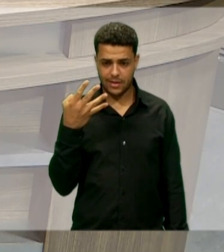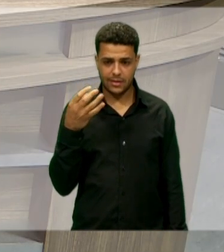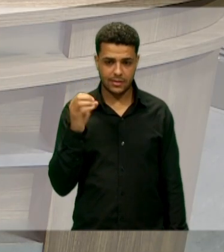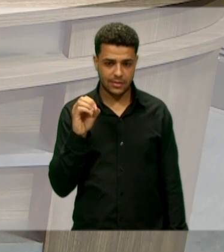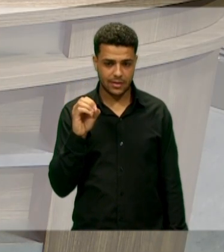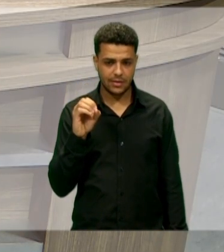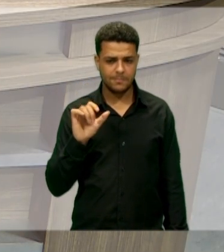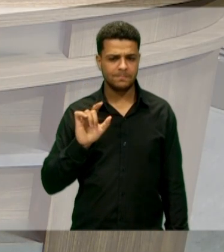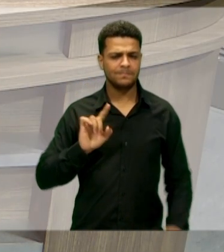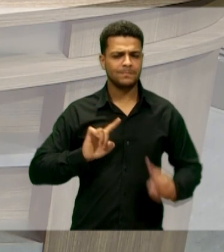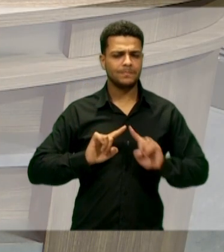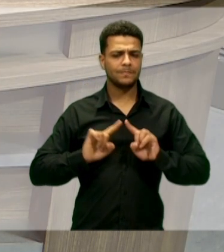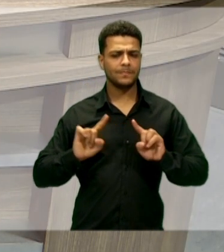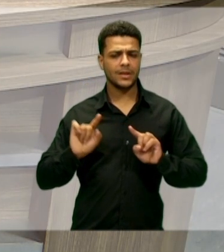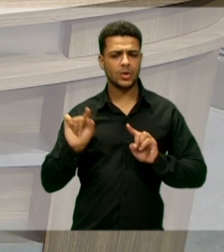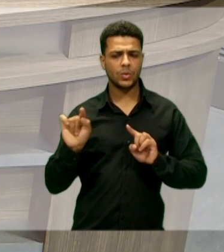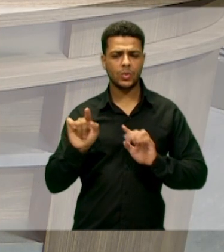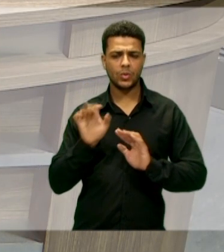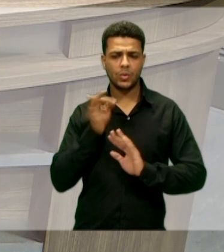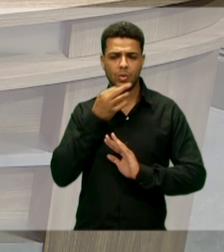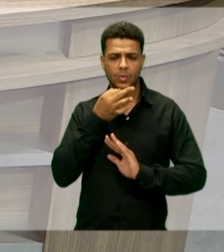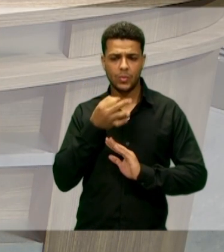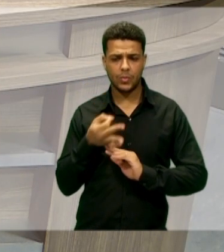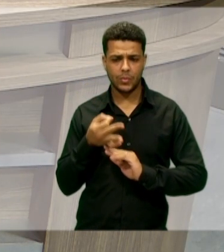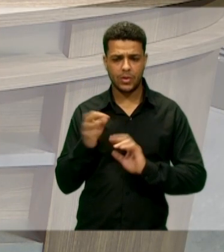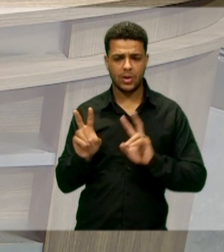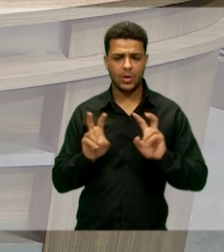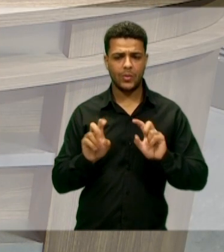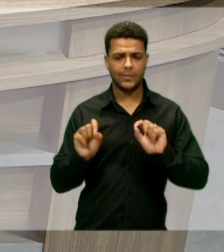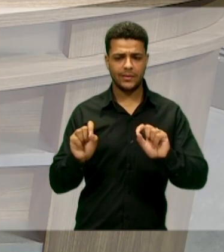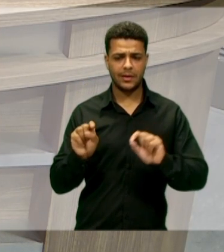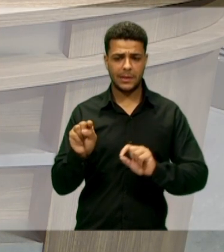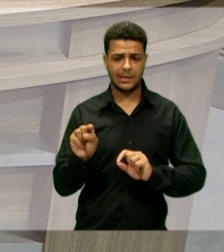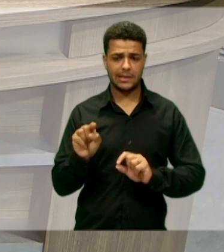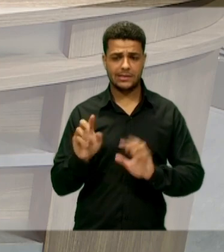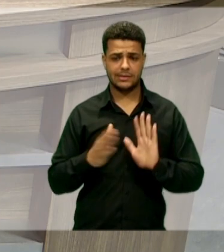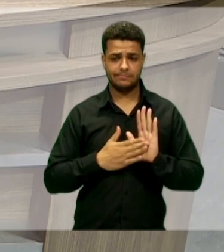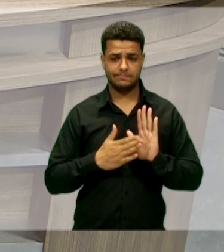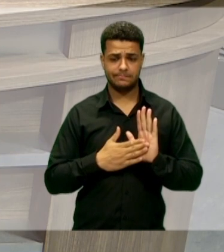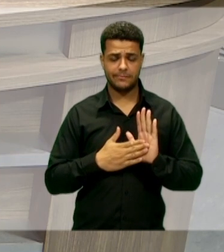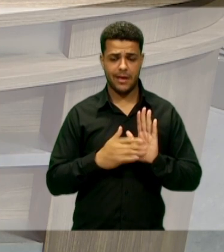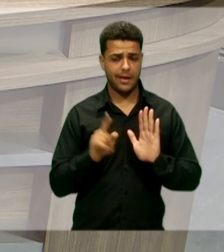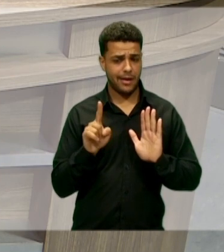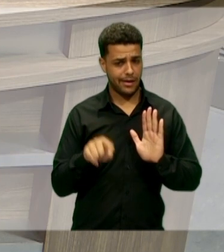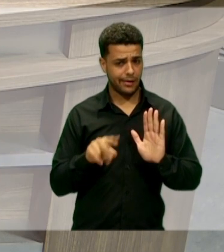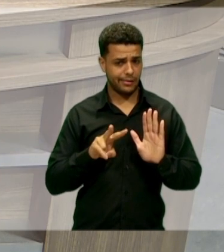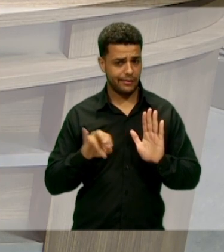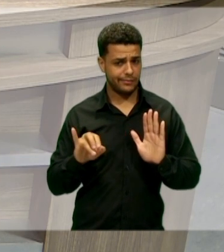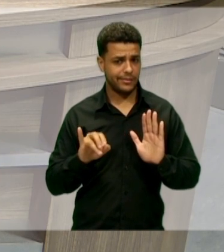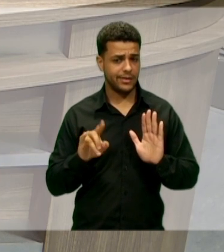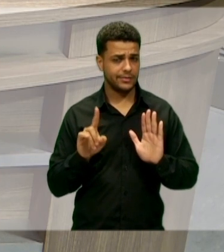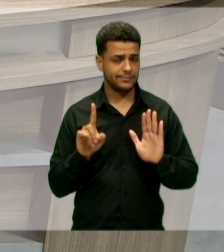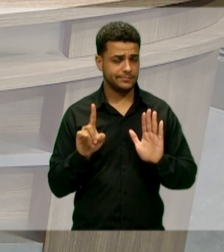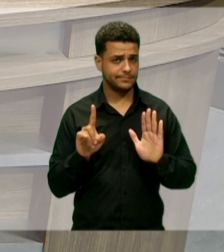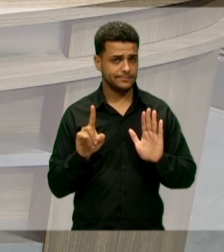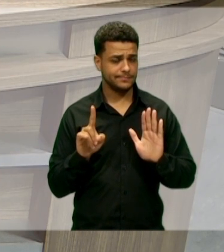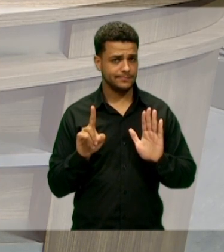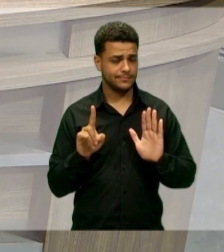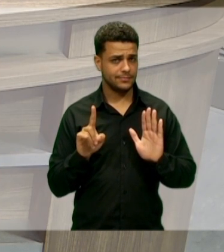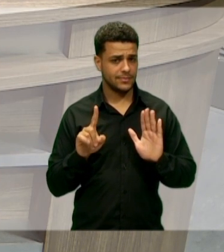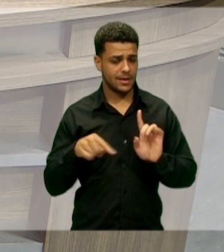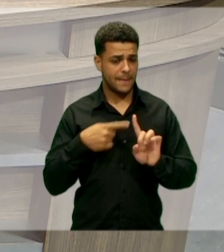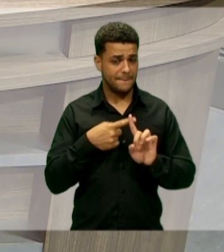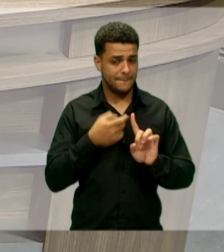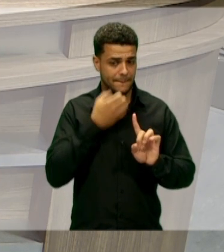é a sua opinião sobre essa medida? Ela realmente vai ser